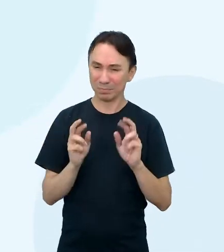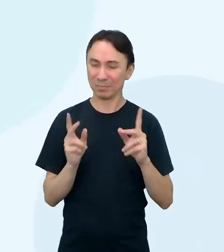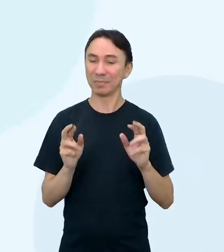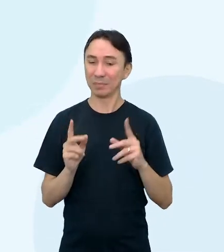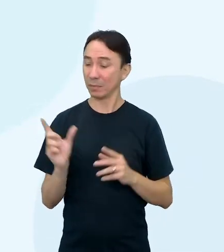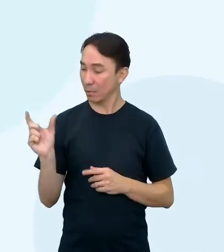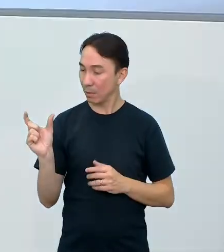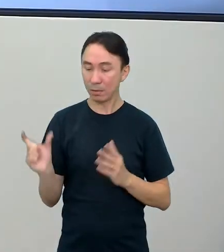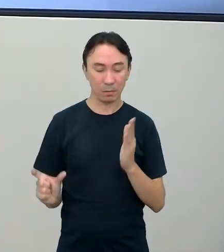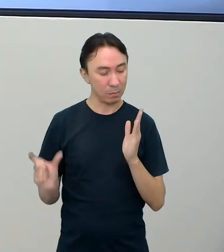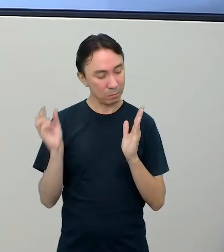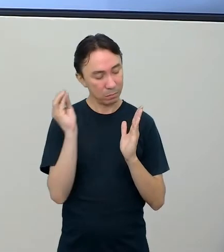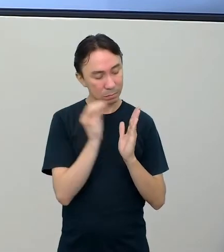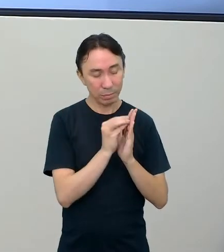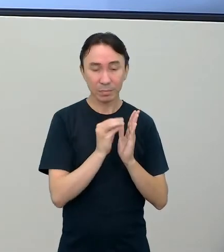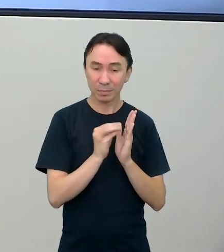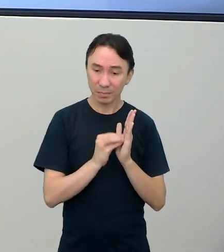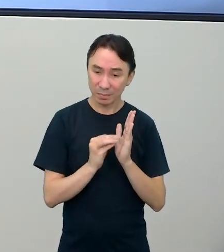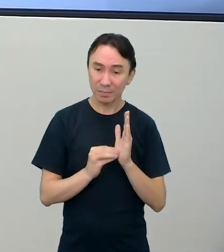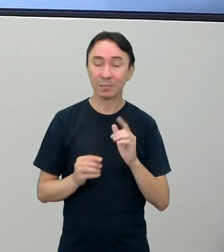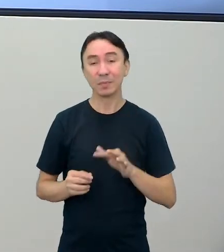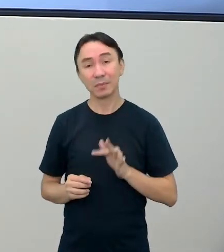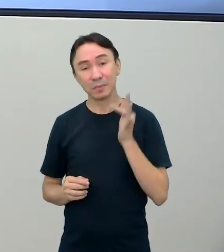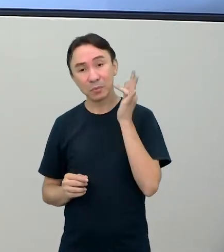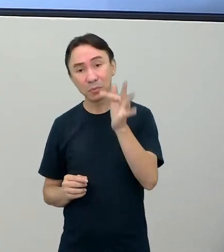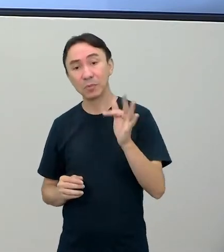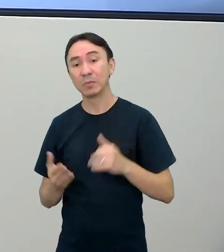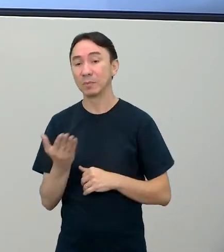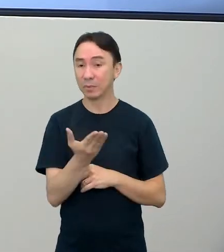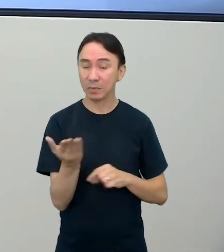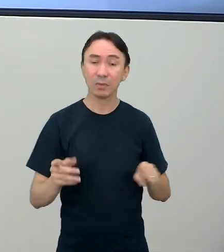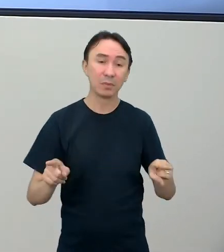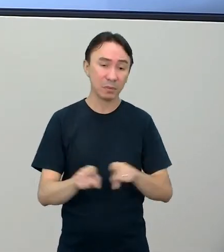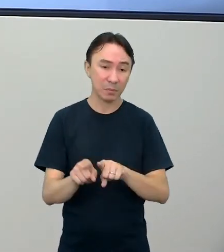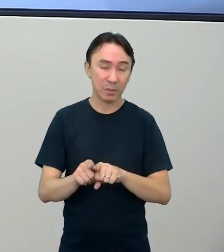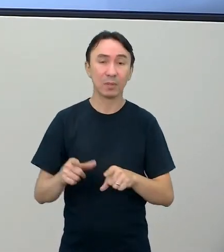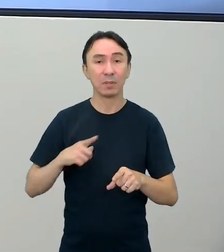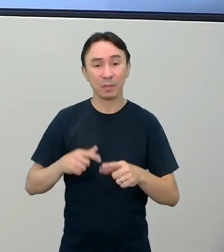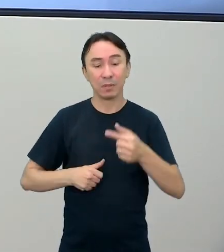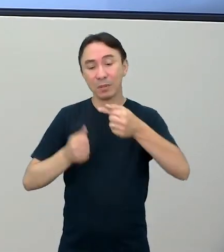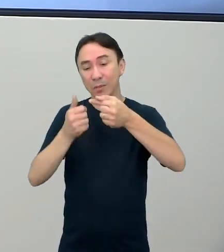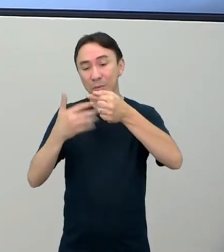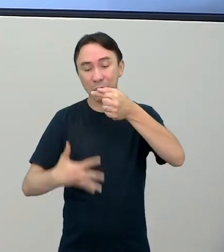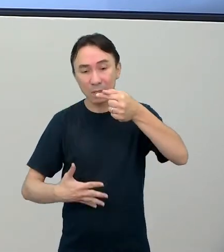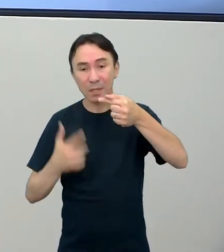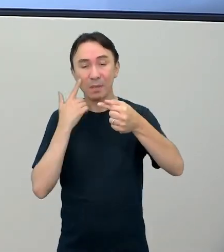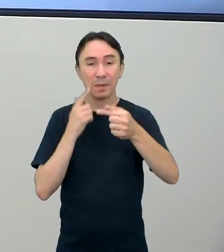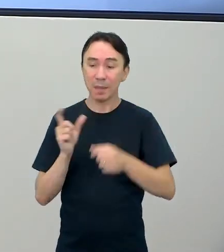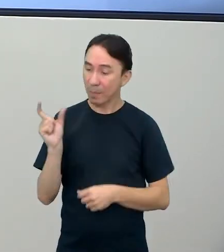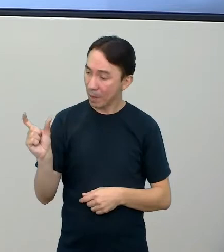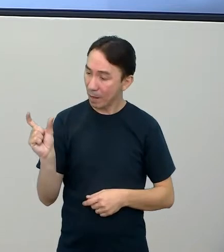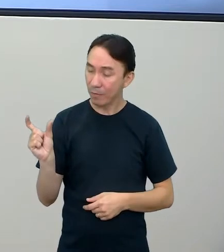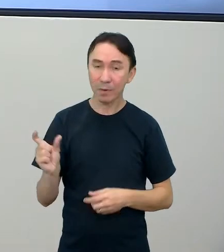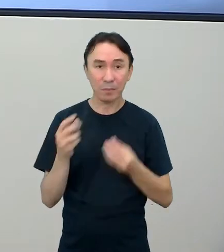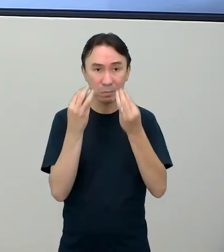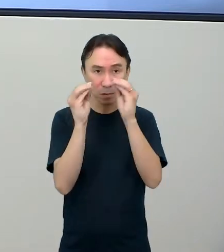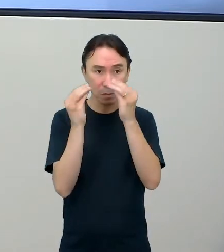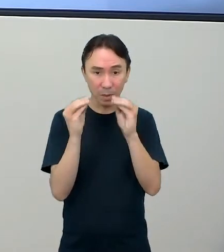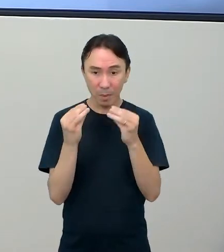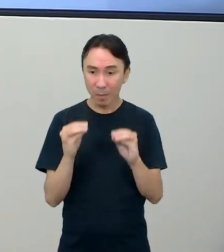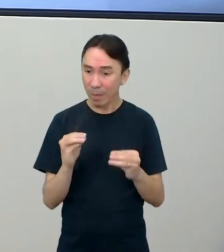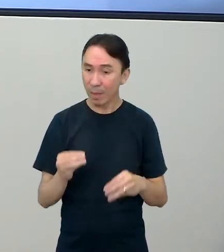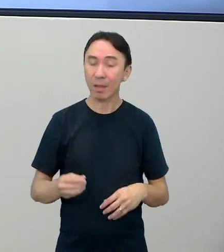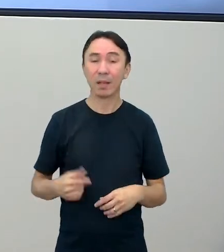possam futuramente produzir também um glossário a respeito dessas palavras que vão entrar em sintonia